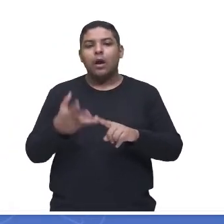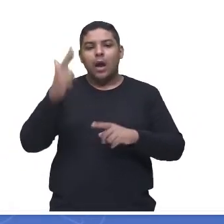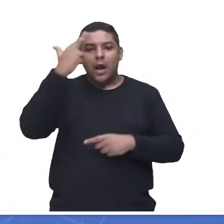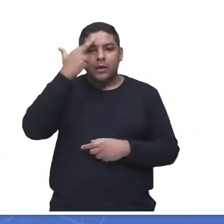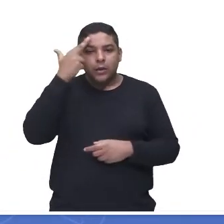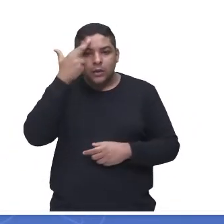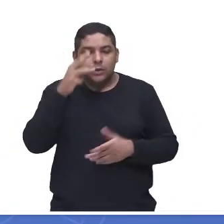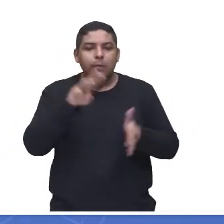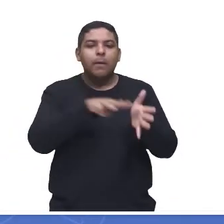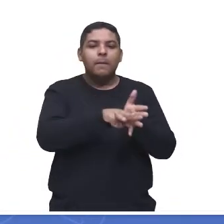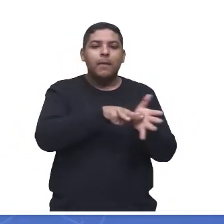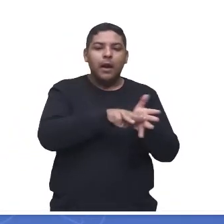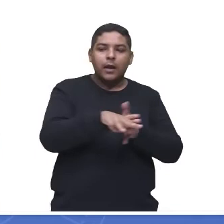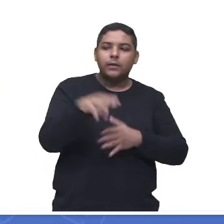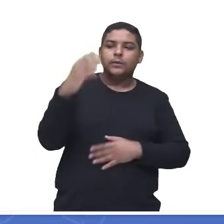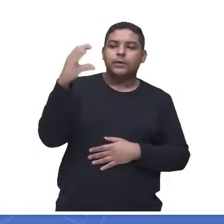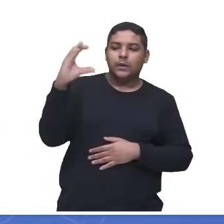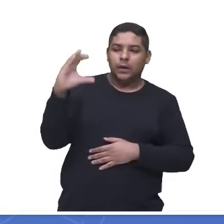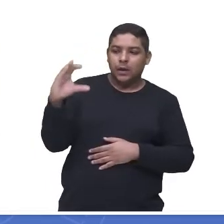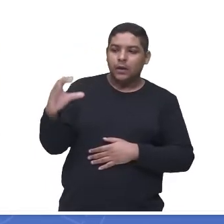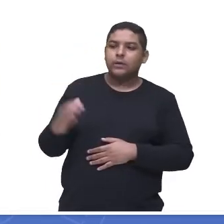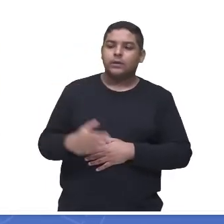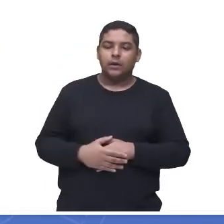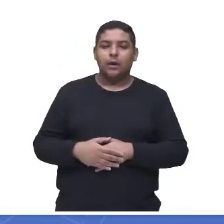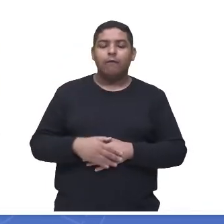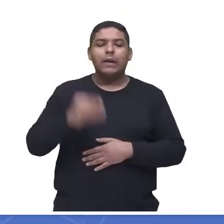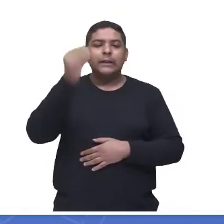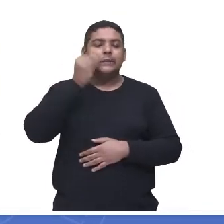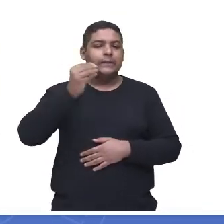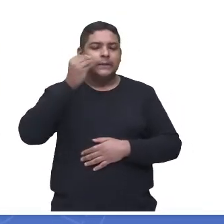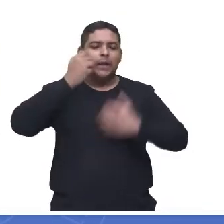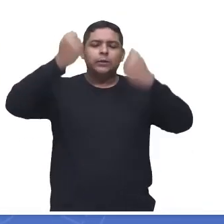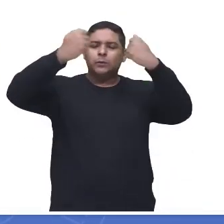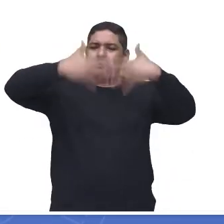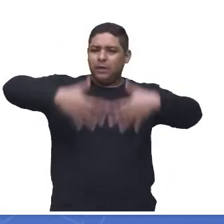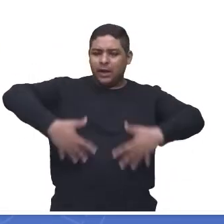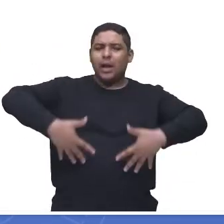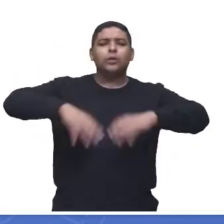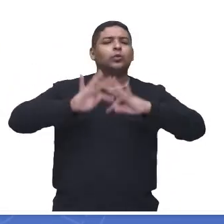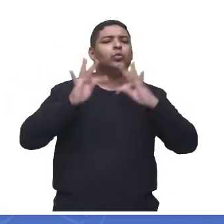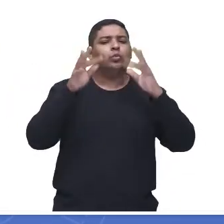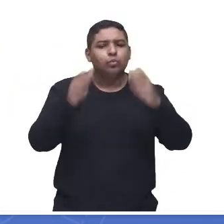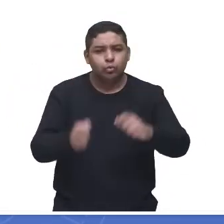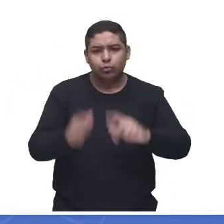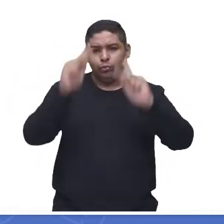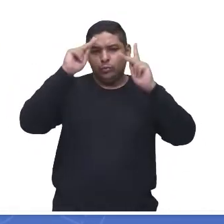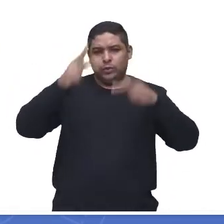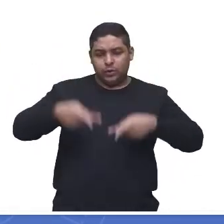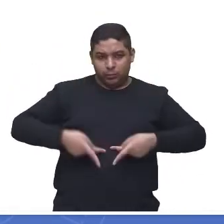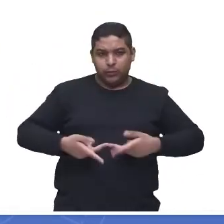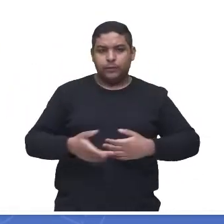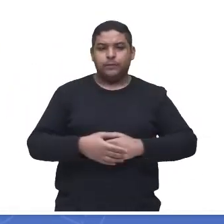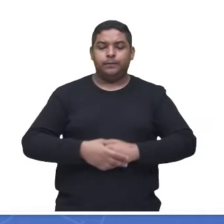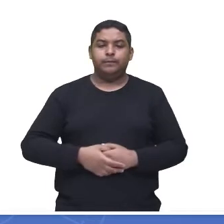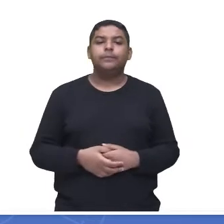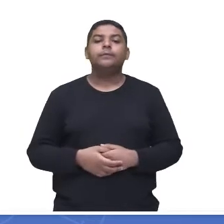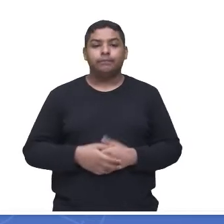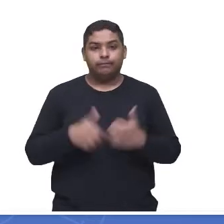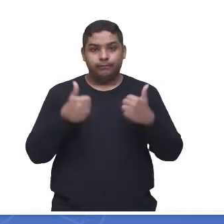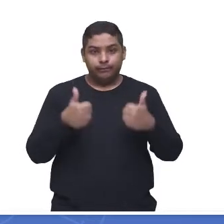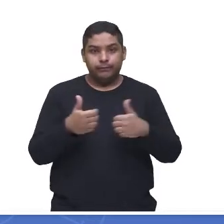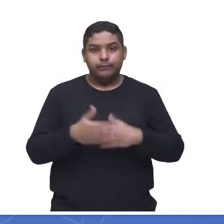a ciência, né? Que vai buscar explicar tudo agora para a humanidade. Tá